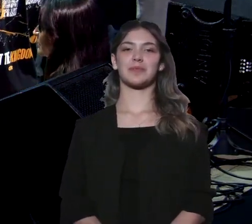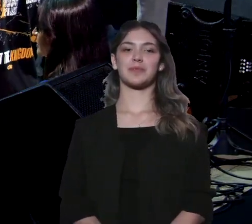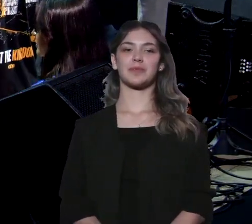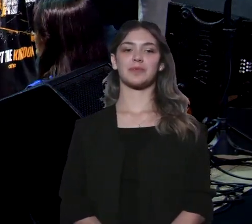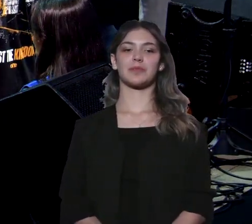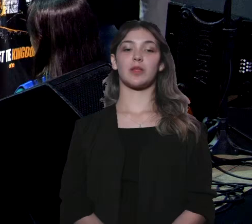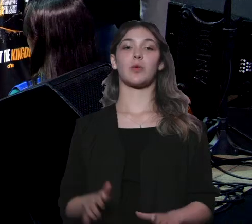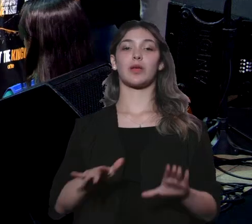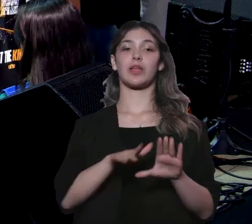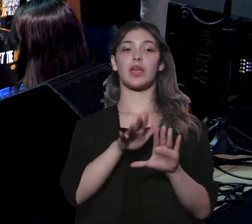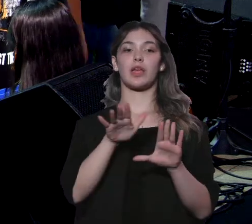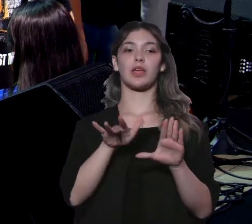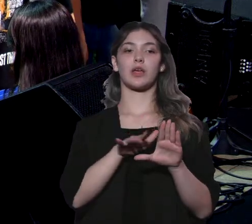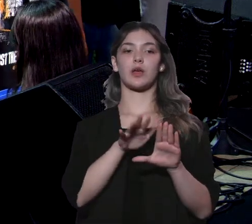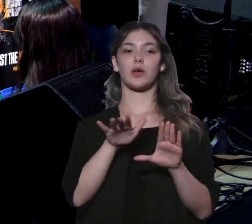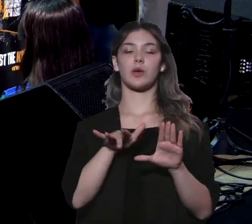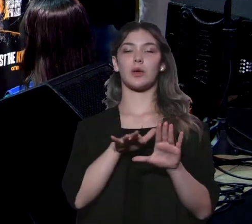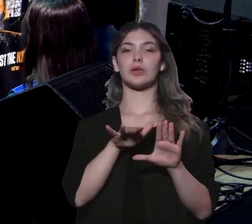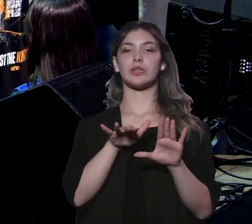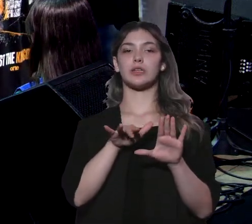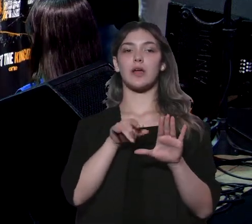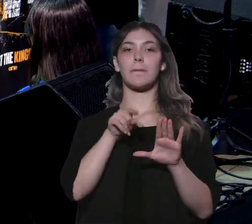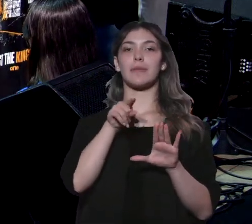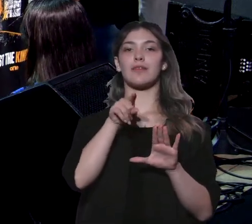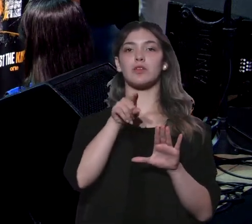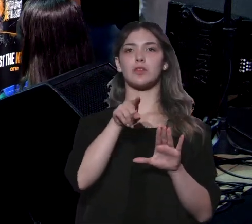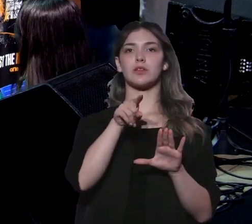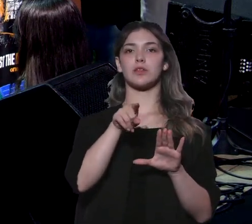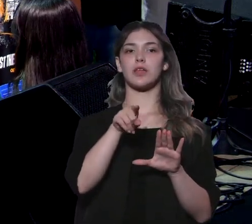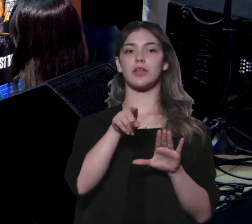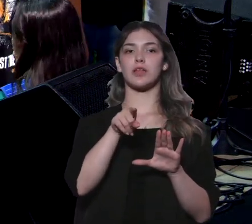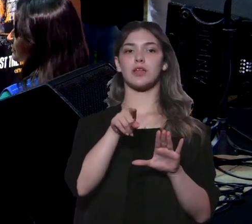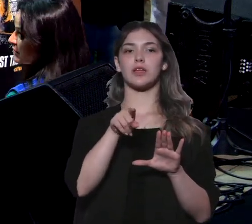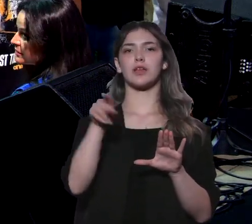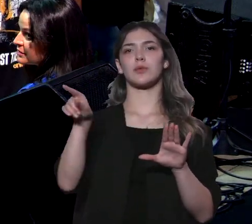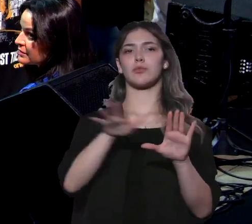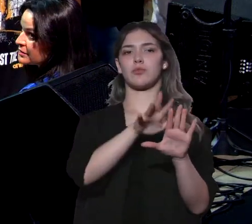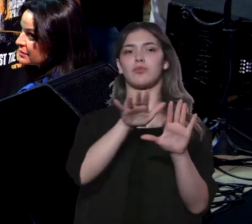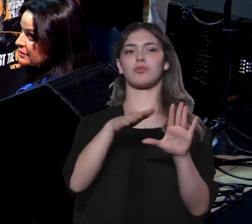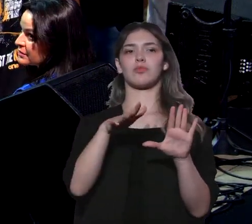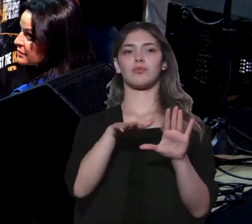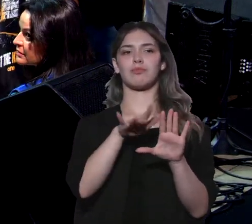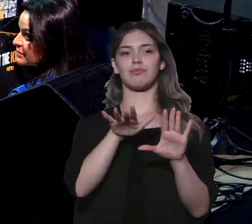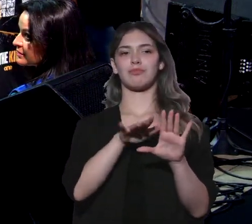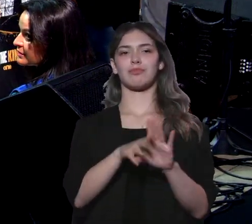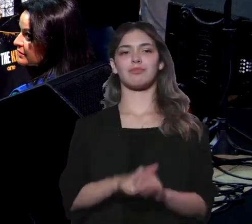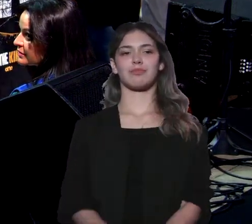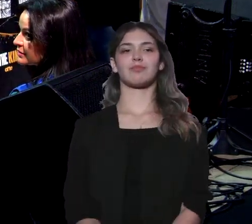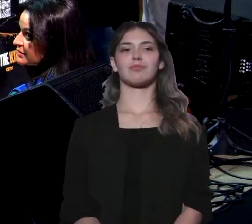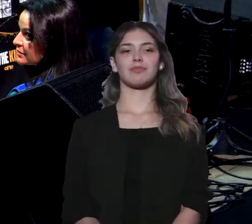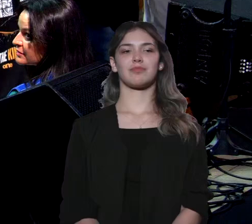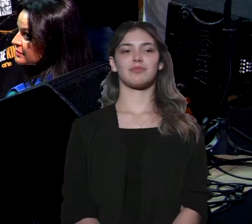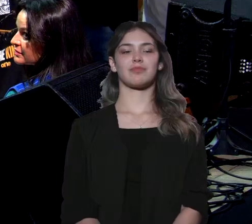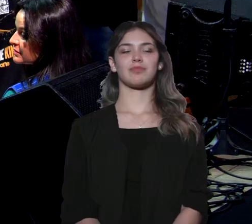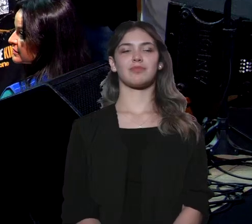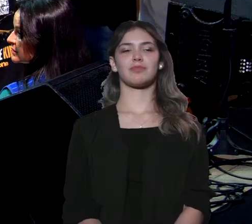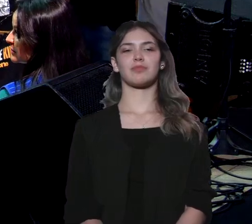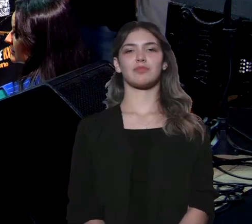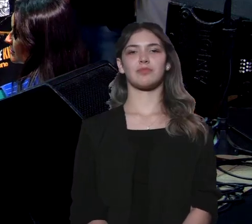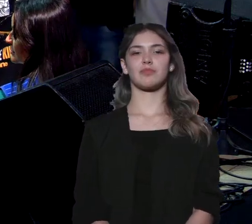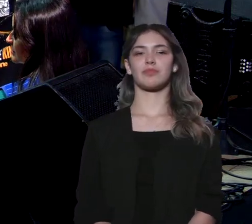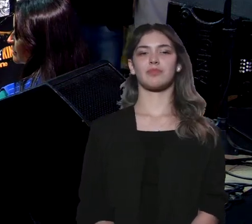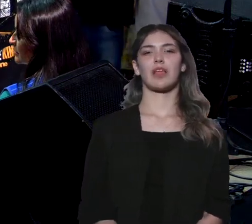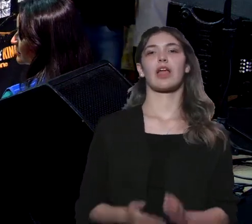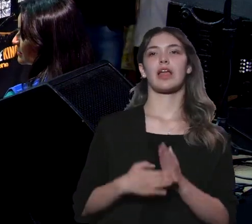na mão. Para que serve? Para você pegar o teu celular se tiver aqui, ou depois lá do teu lugar, você apontar, você vai cair num grupo